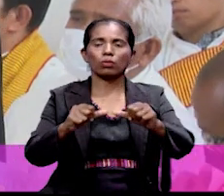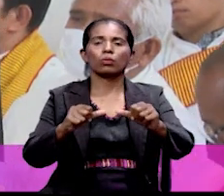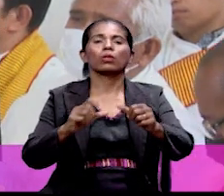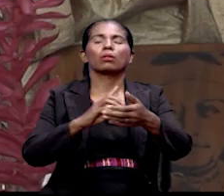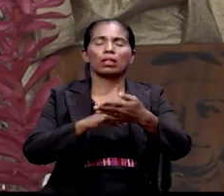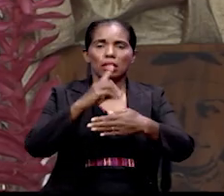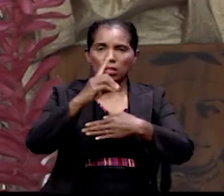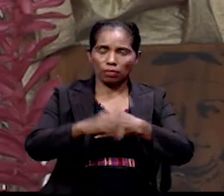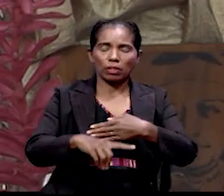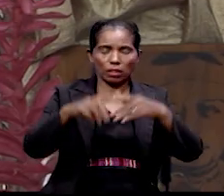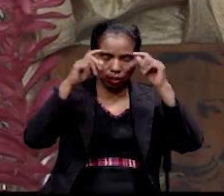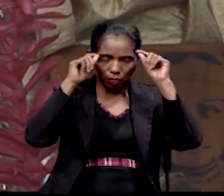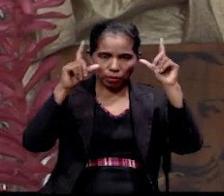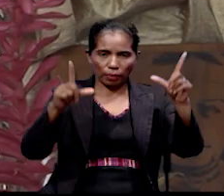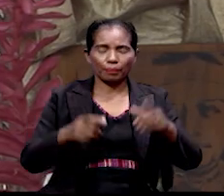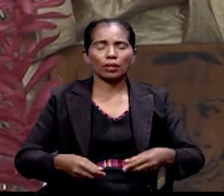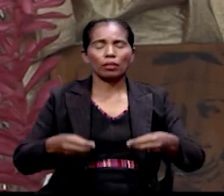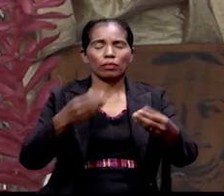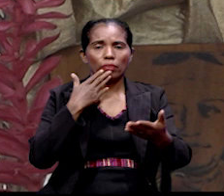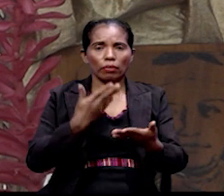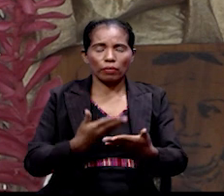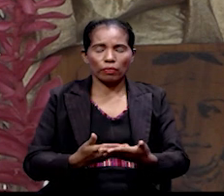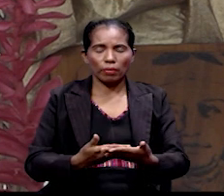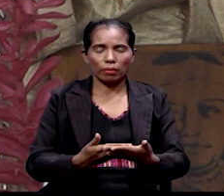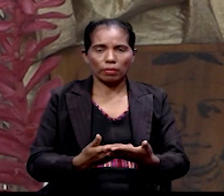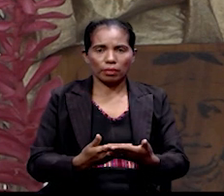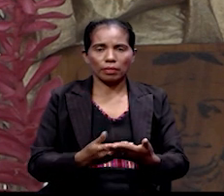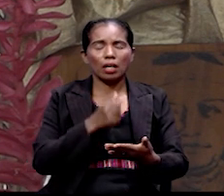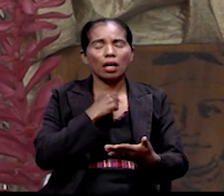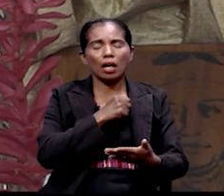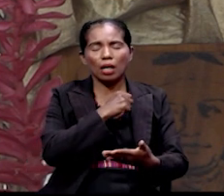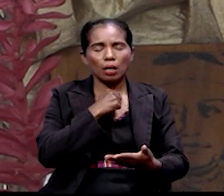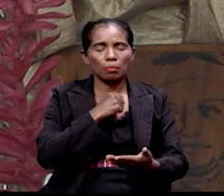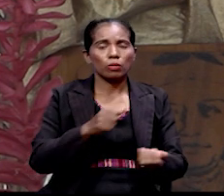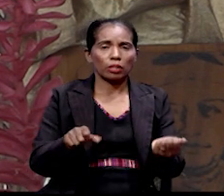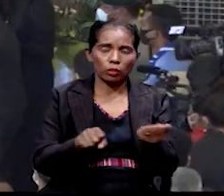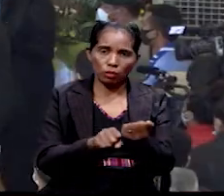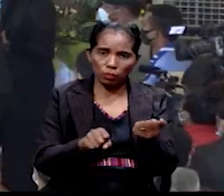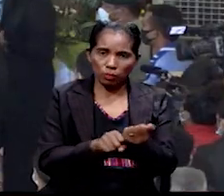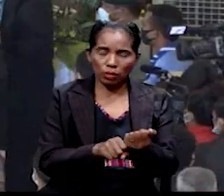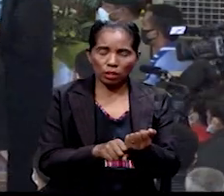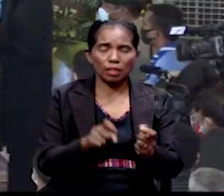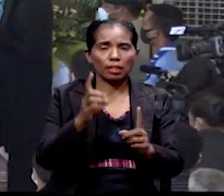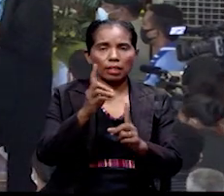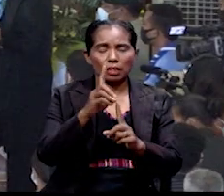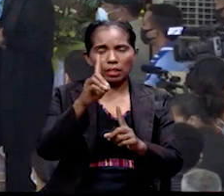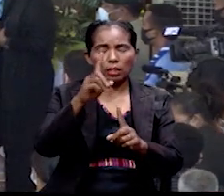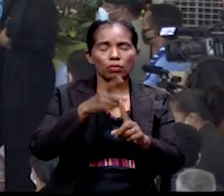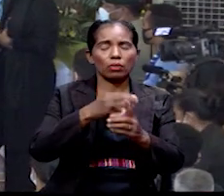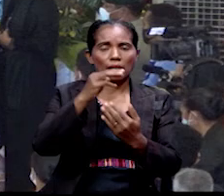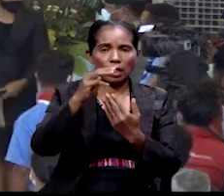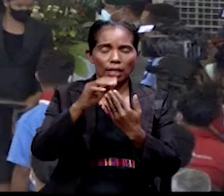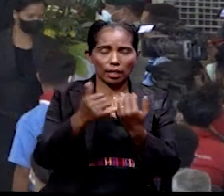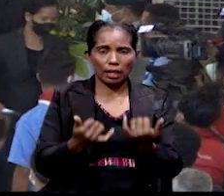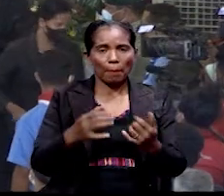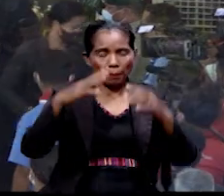desenvolvimento timor-leste. Ato valoriza no for reconhecimento para Dom Basílio e a contribuição para a luta e a lorongida fulane presidente da República